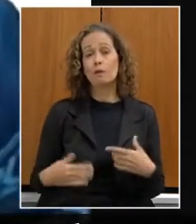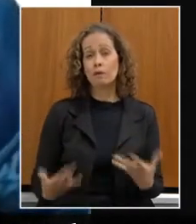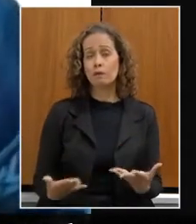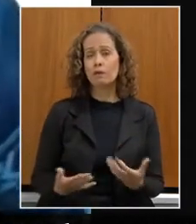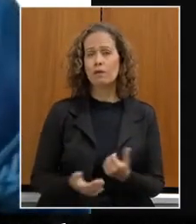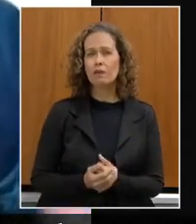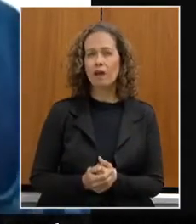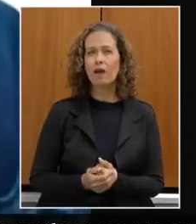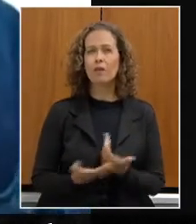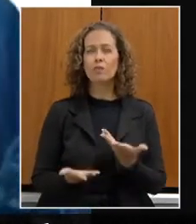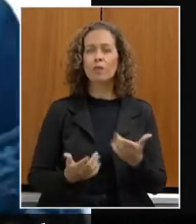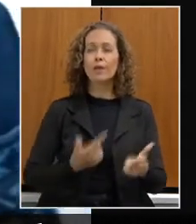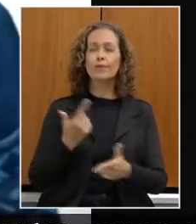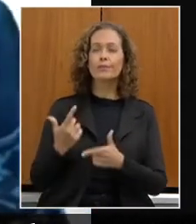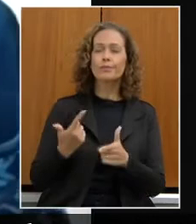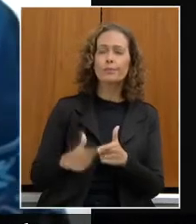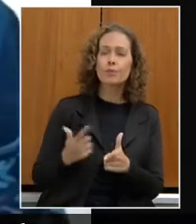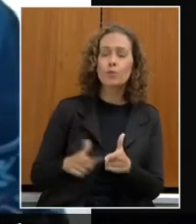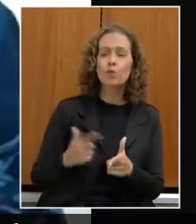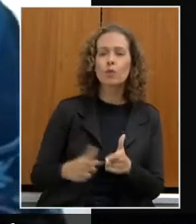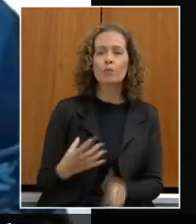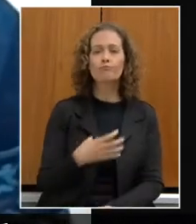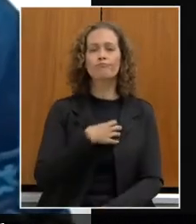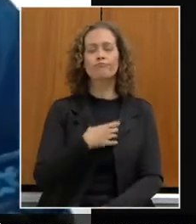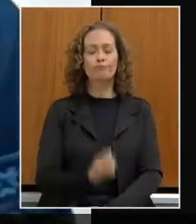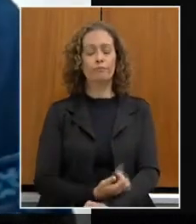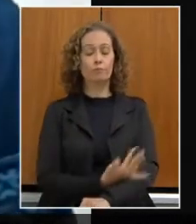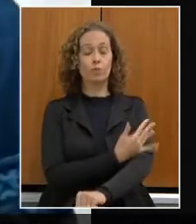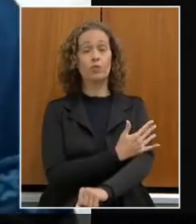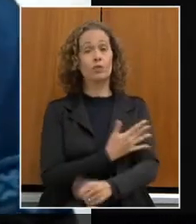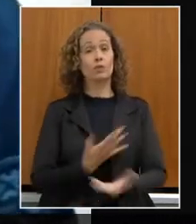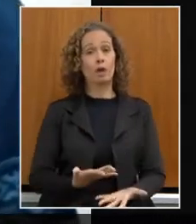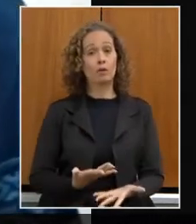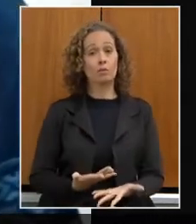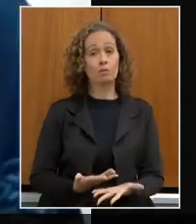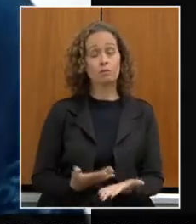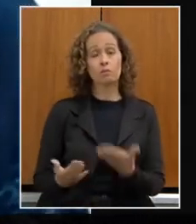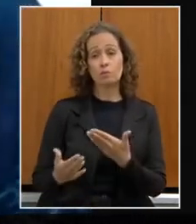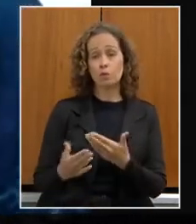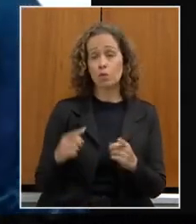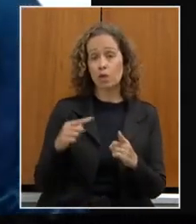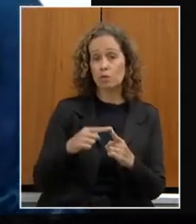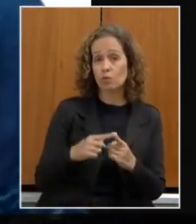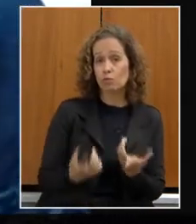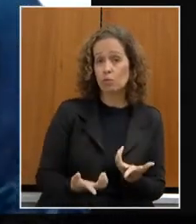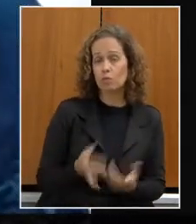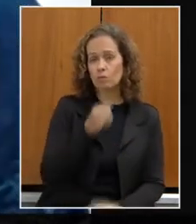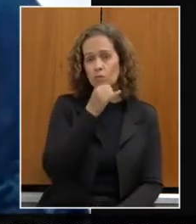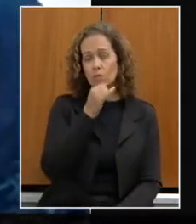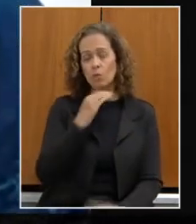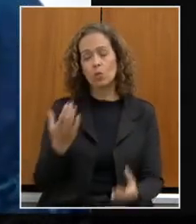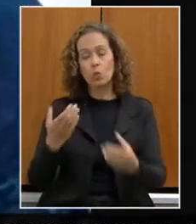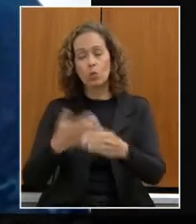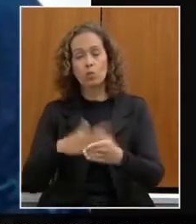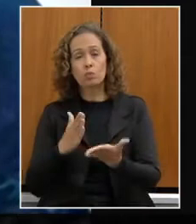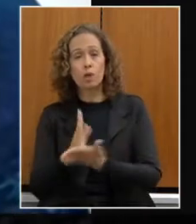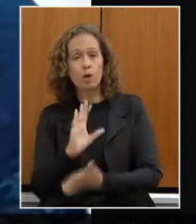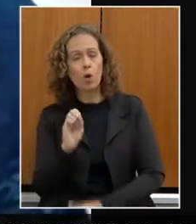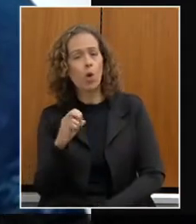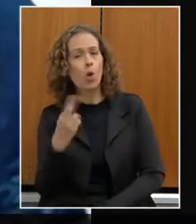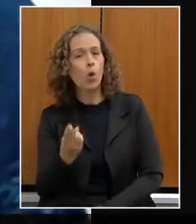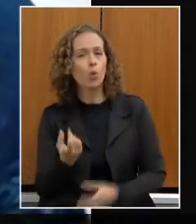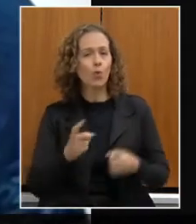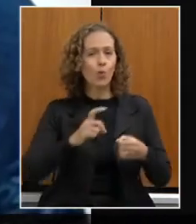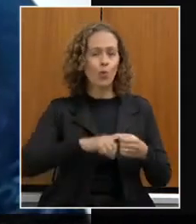emocional para aqueles que são funcionários servidores tanto contratados quanto concursados primeiro aspecto